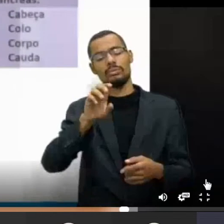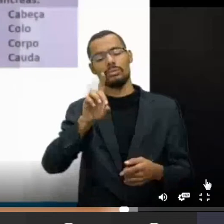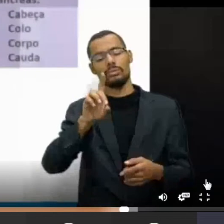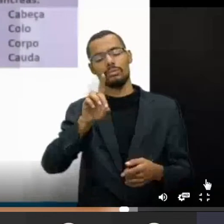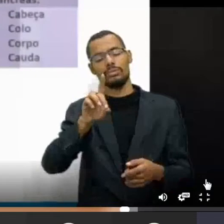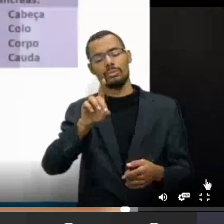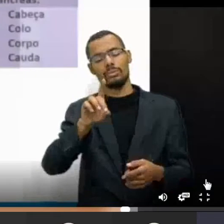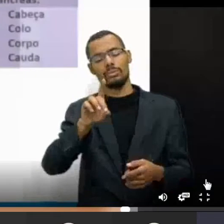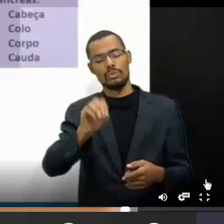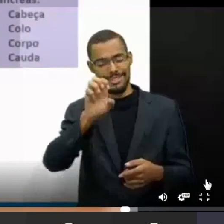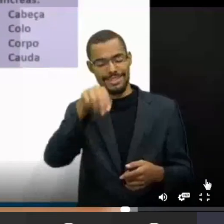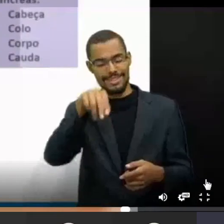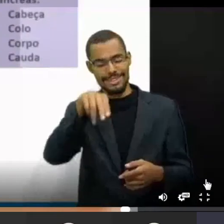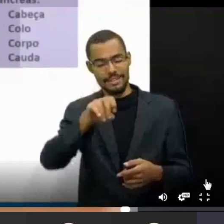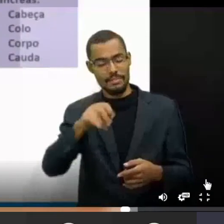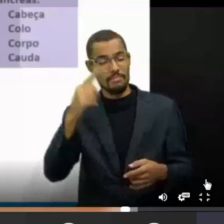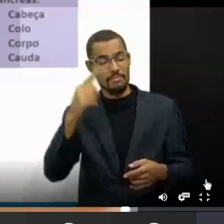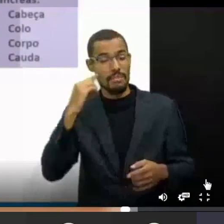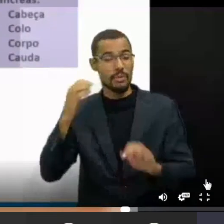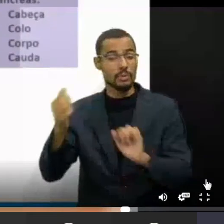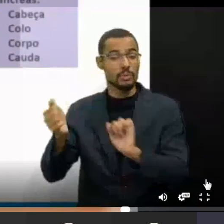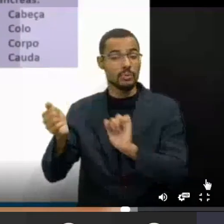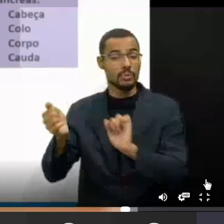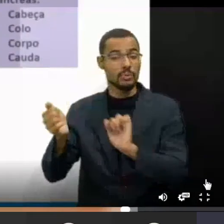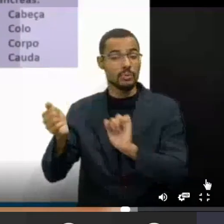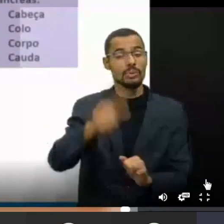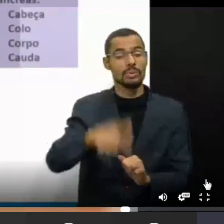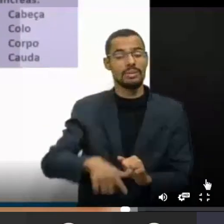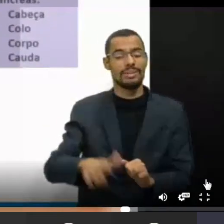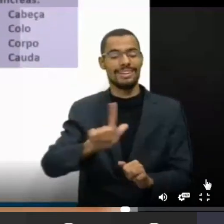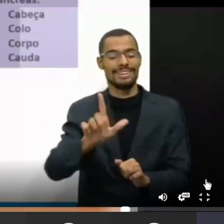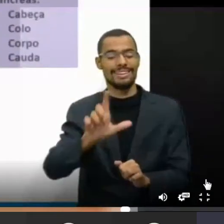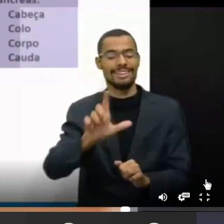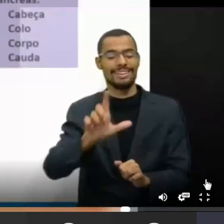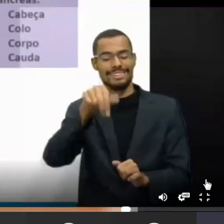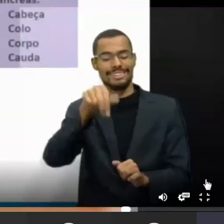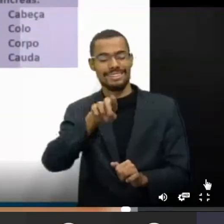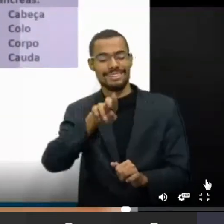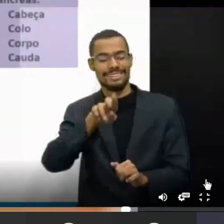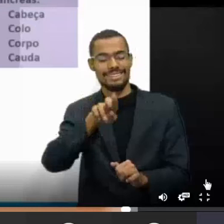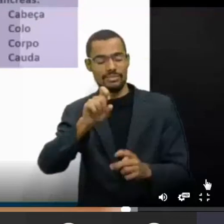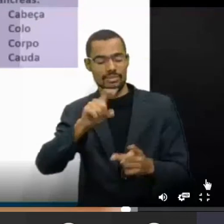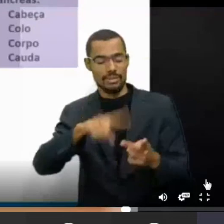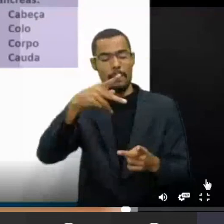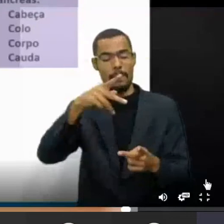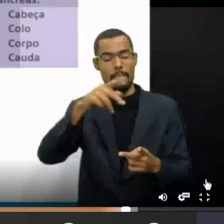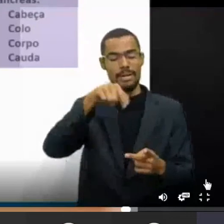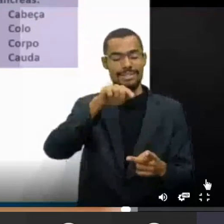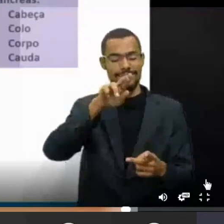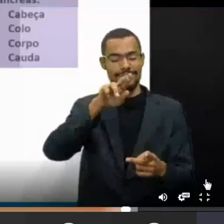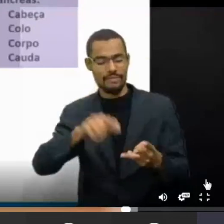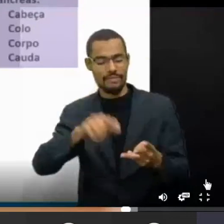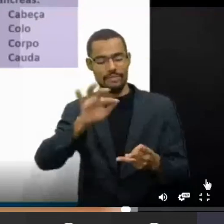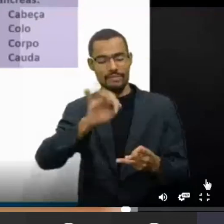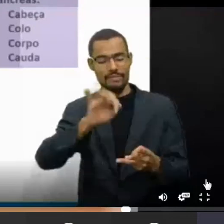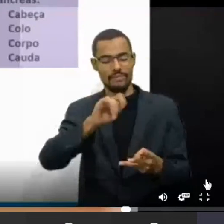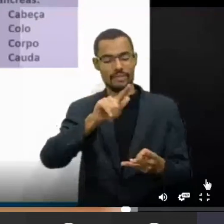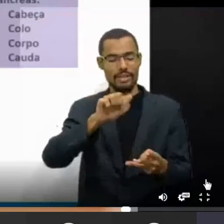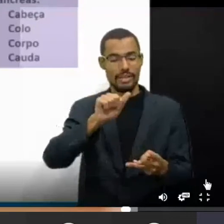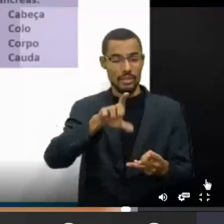tenho associado a ele as glândulas acessórias, pâncreas e fígado. Então eu